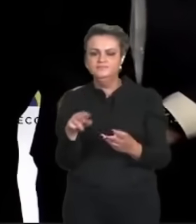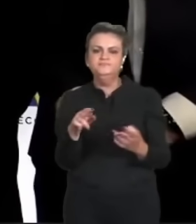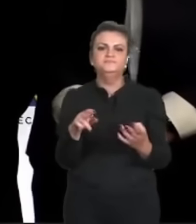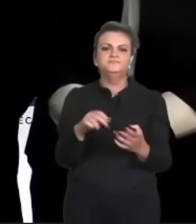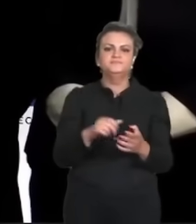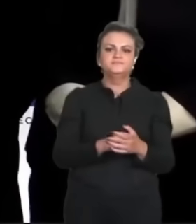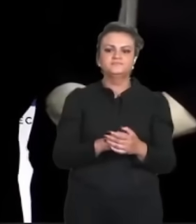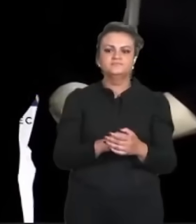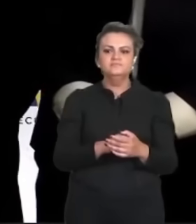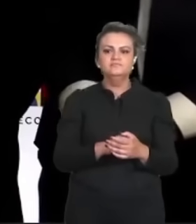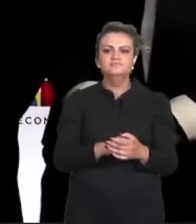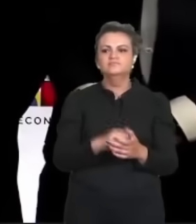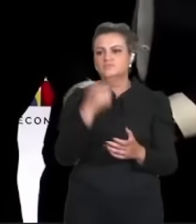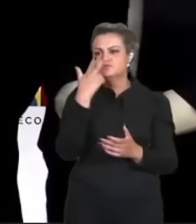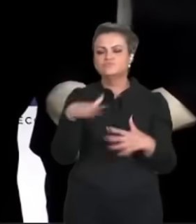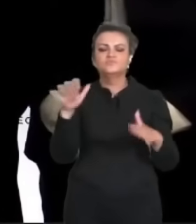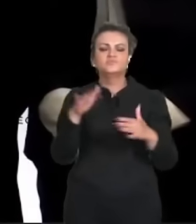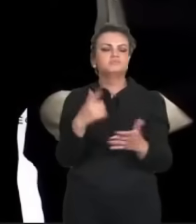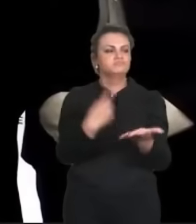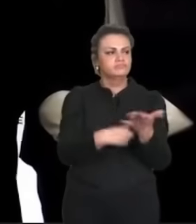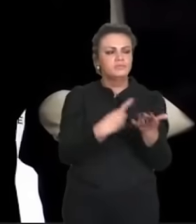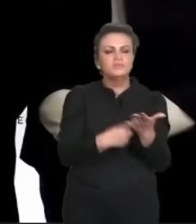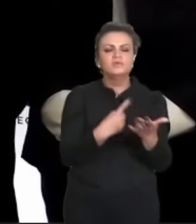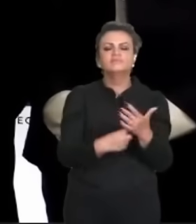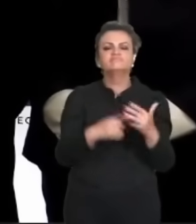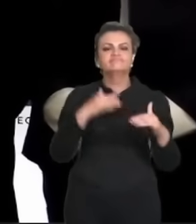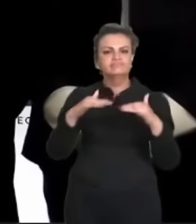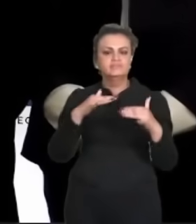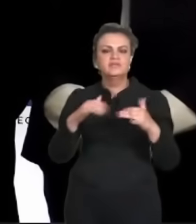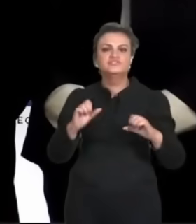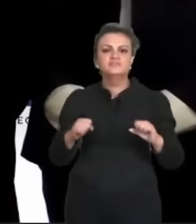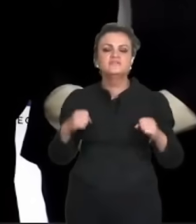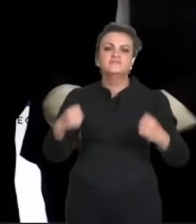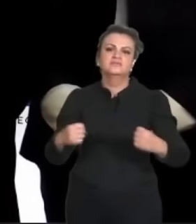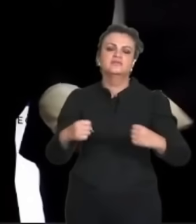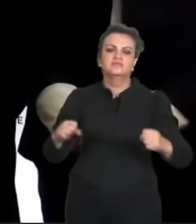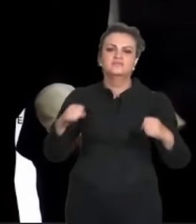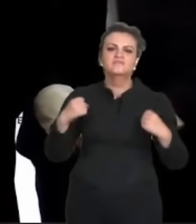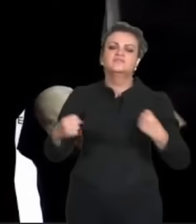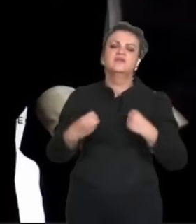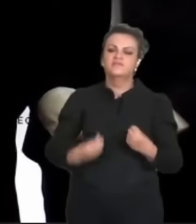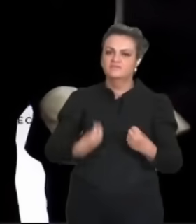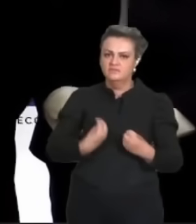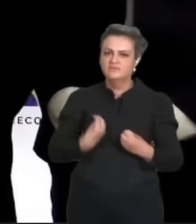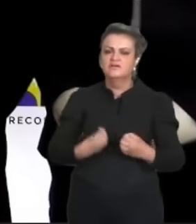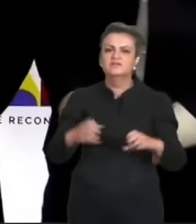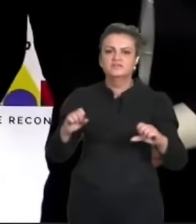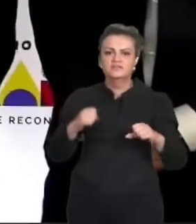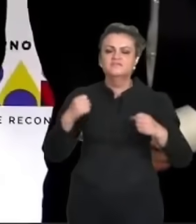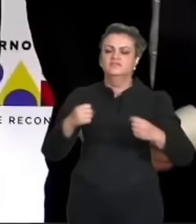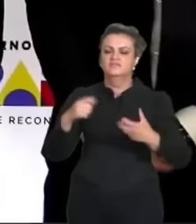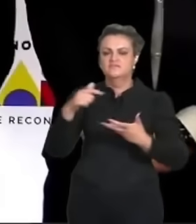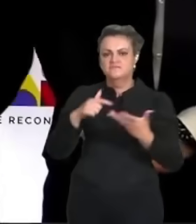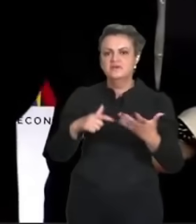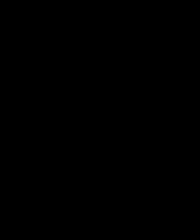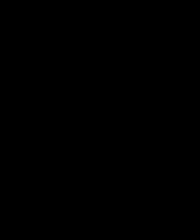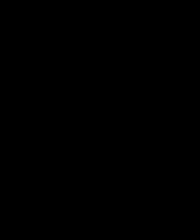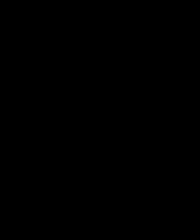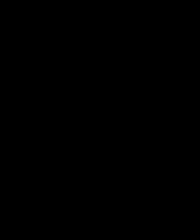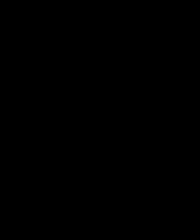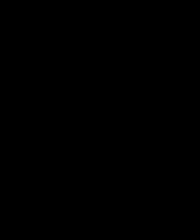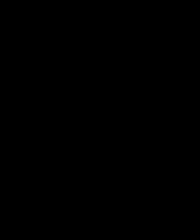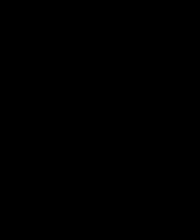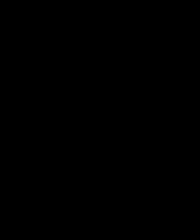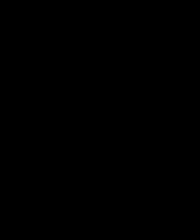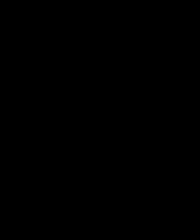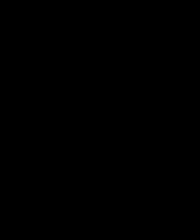pública todos mobilizados nesse Mutirão em defesa da vida e da integridade do patrimônio do Povo da